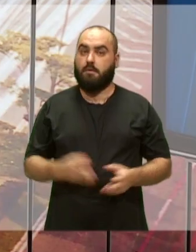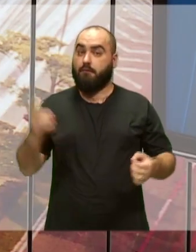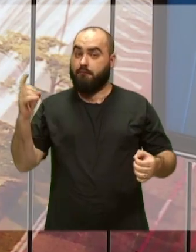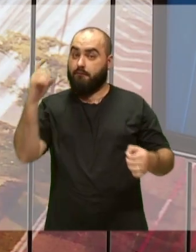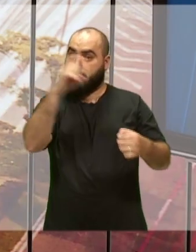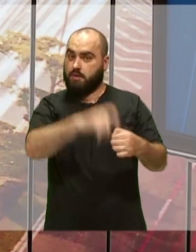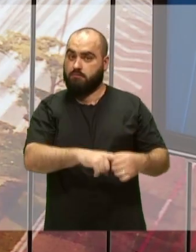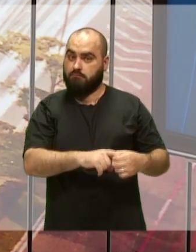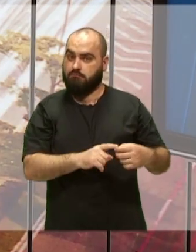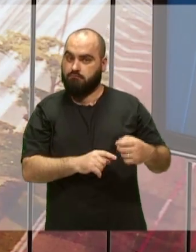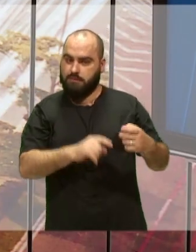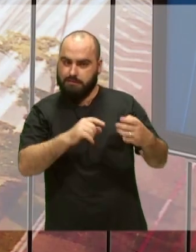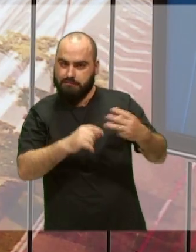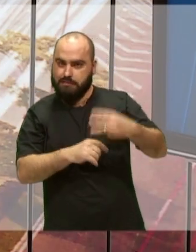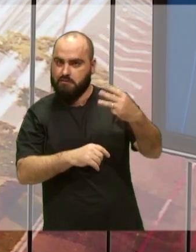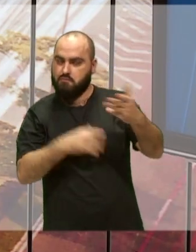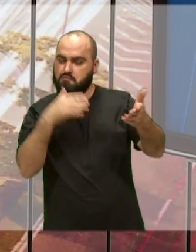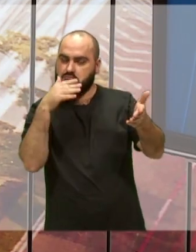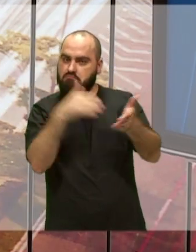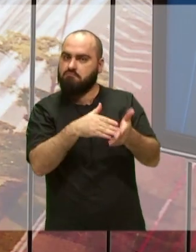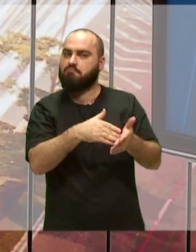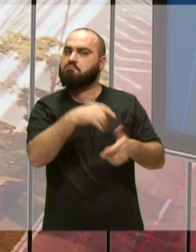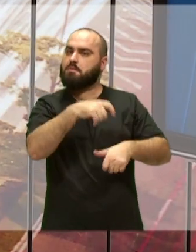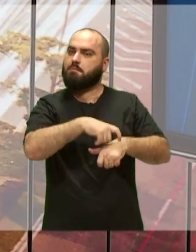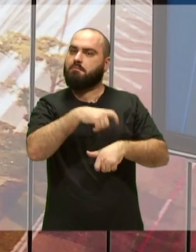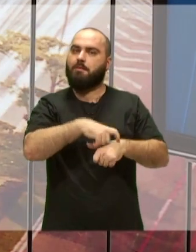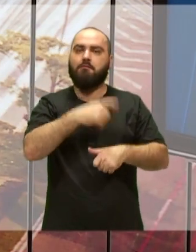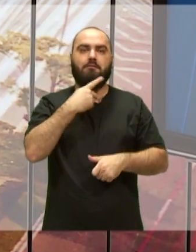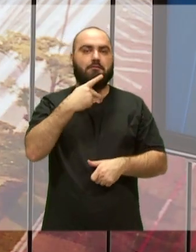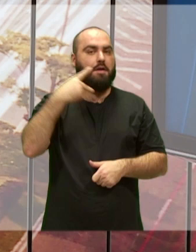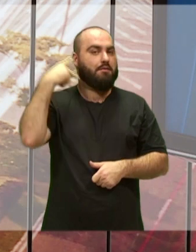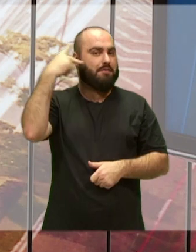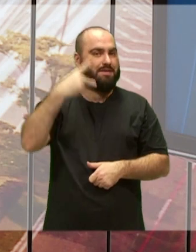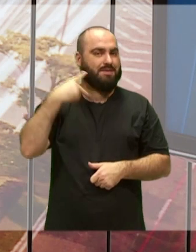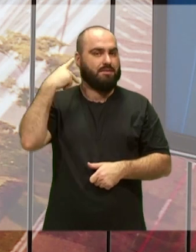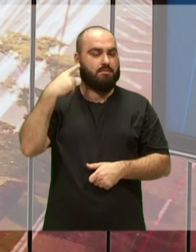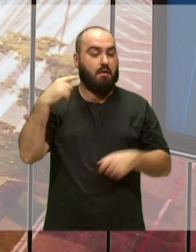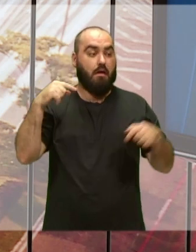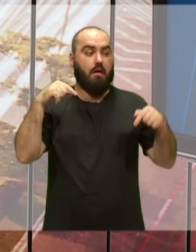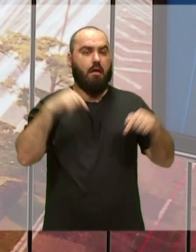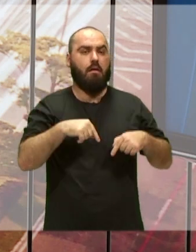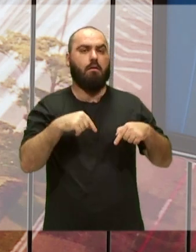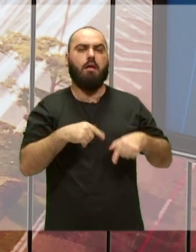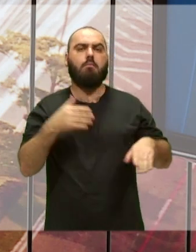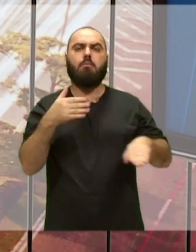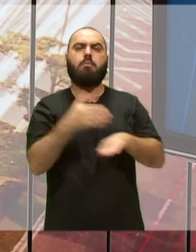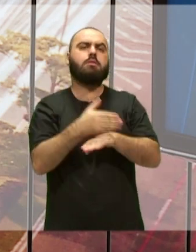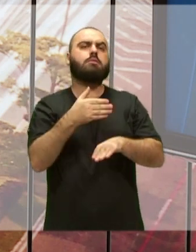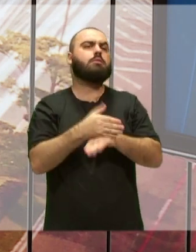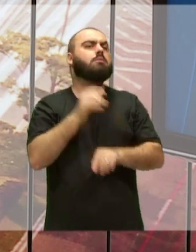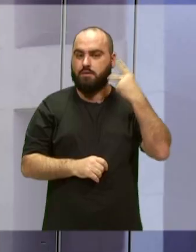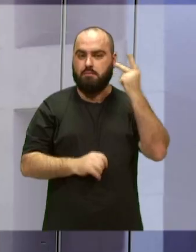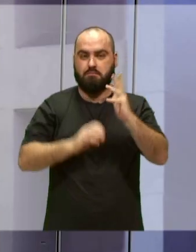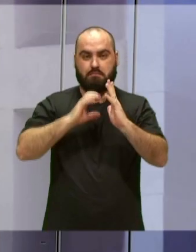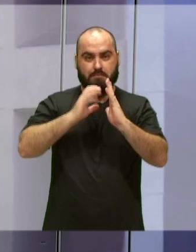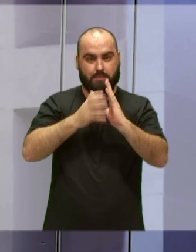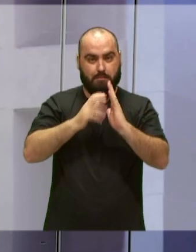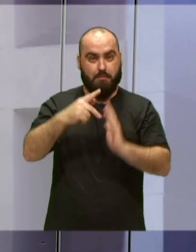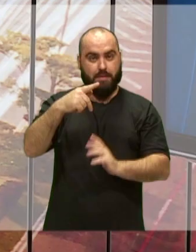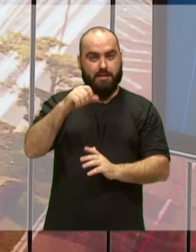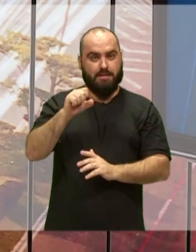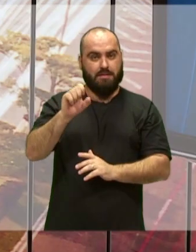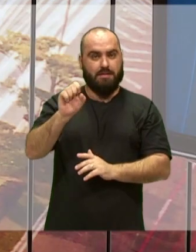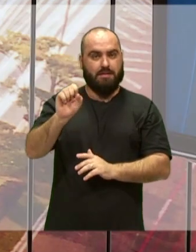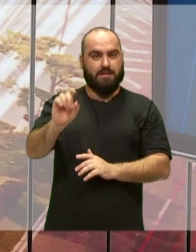Voltamos com o terceiro e último bloco do fala Vereador hoje participa conosco do programa o vereador Beto